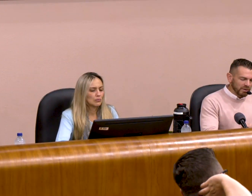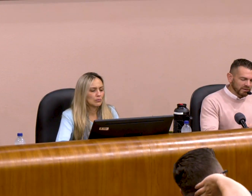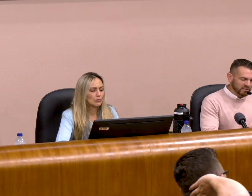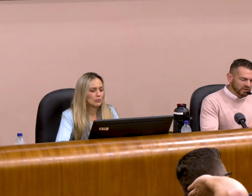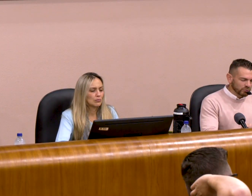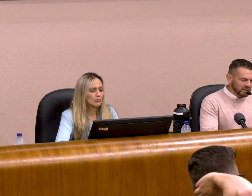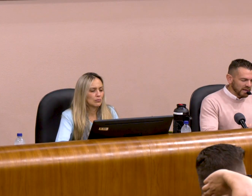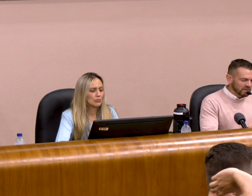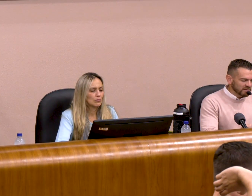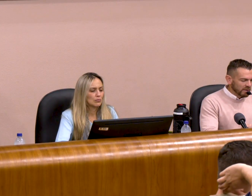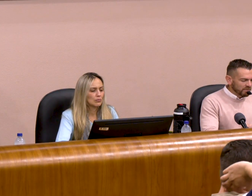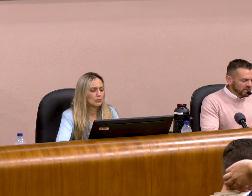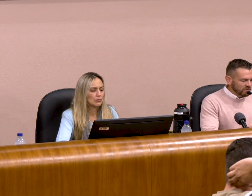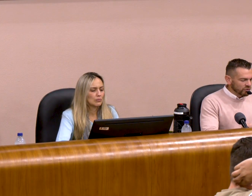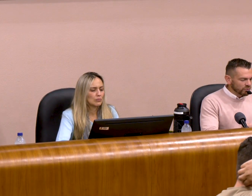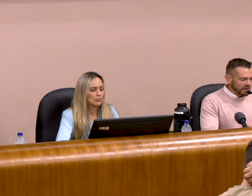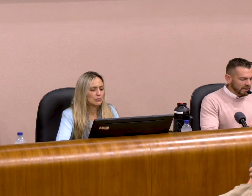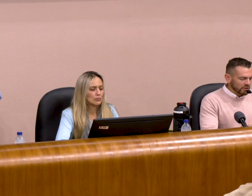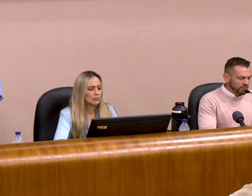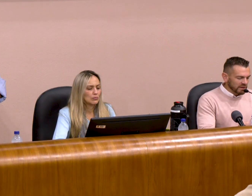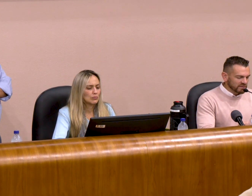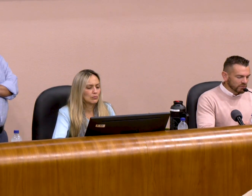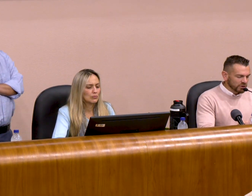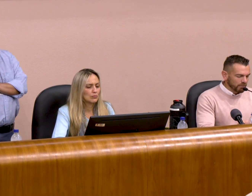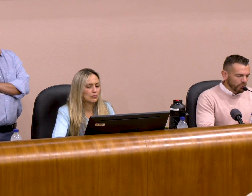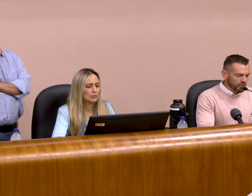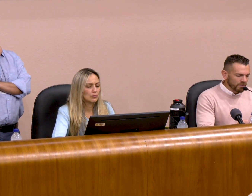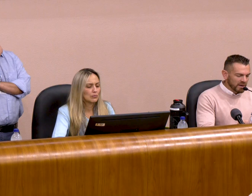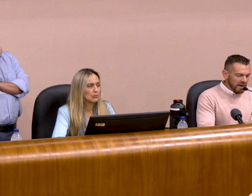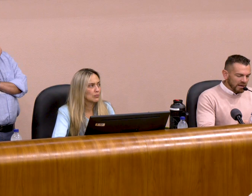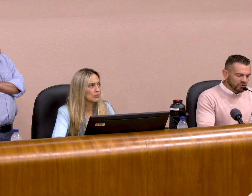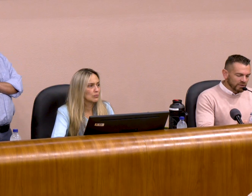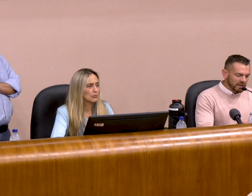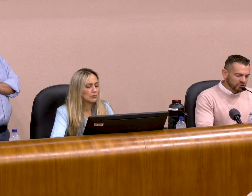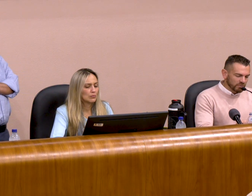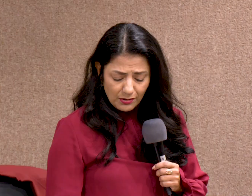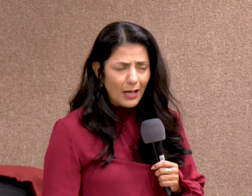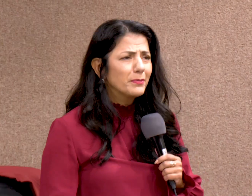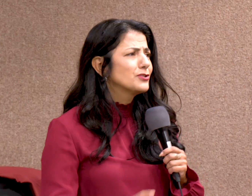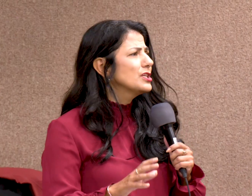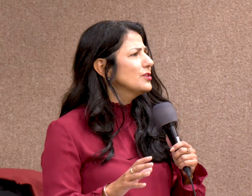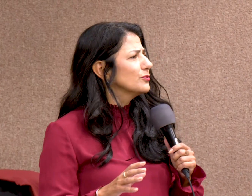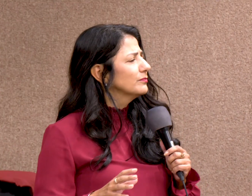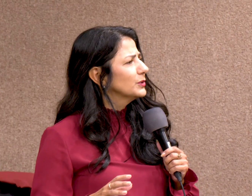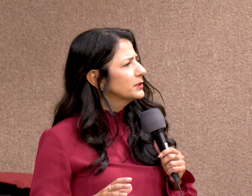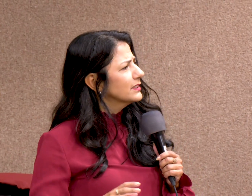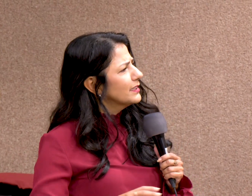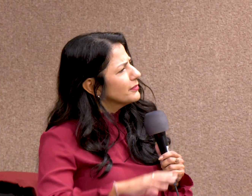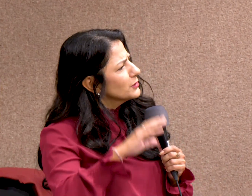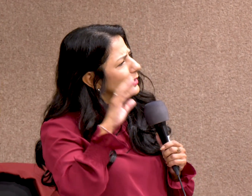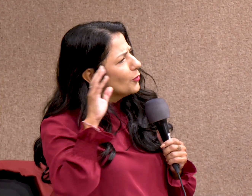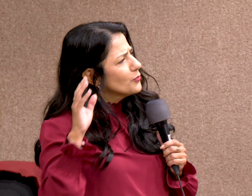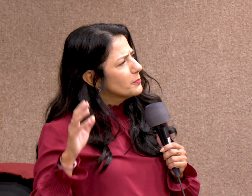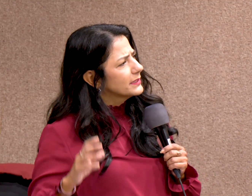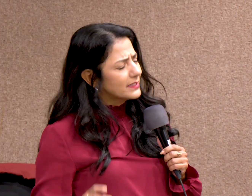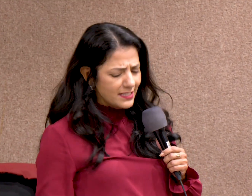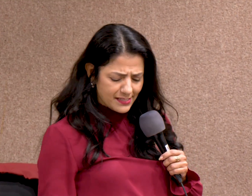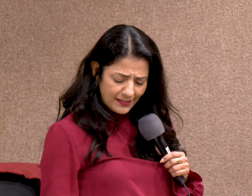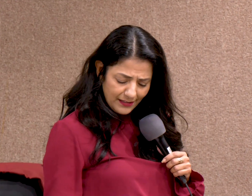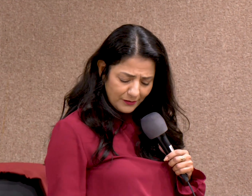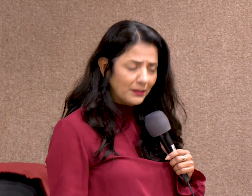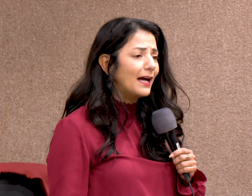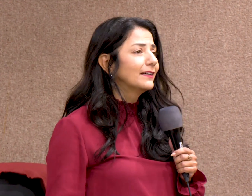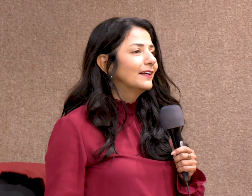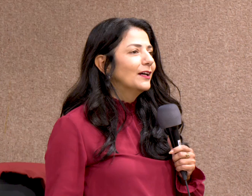Na ordem do dia da sessão ordinária desta quinta-feira, os vereadores aprovaram duas moções de apoio. A primeira, que reforça a importância do